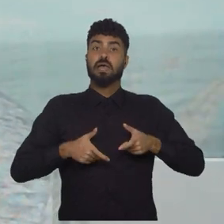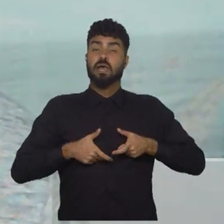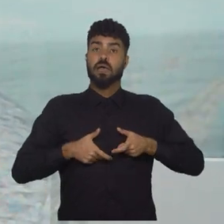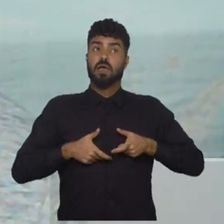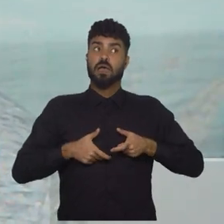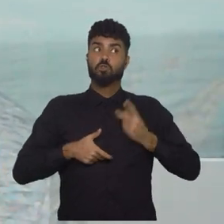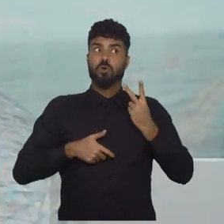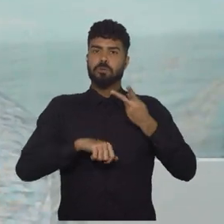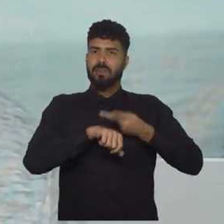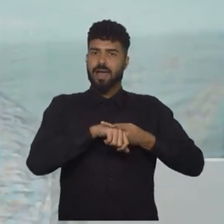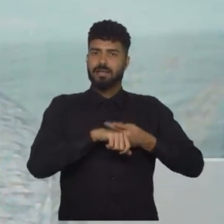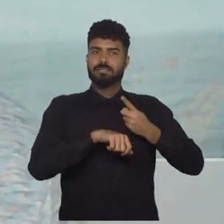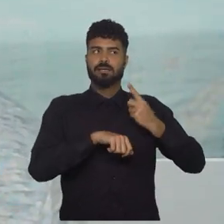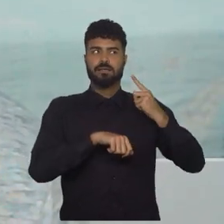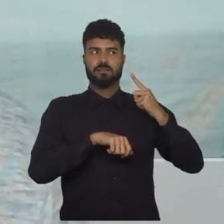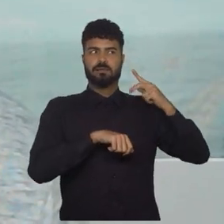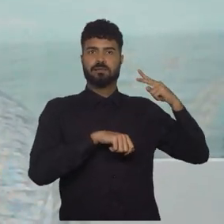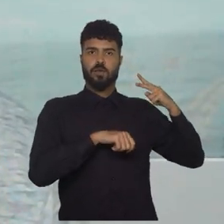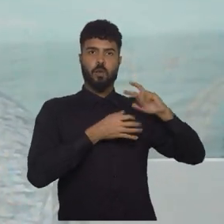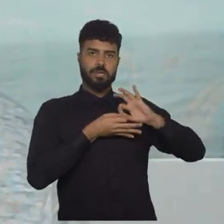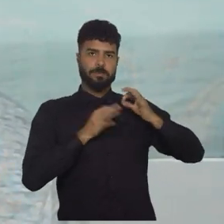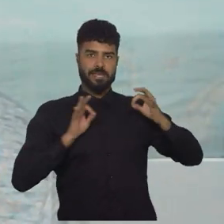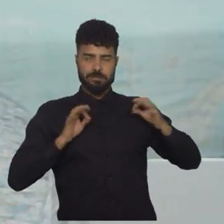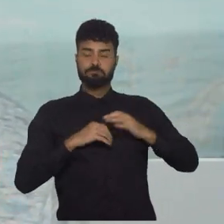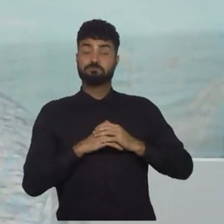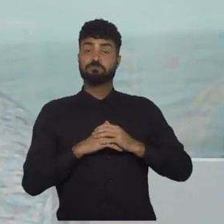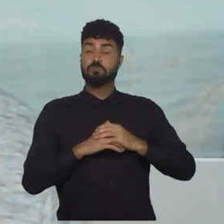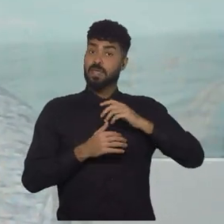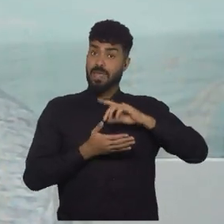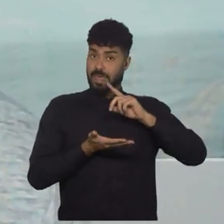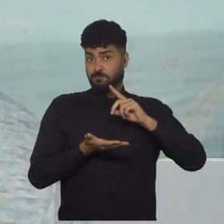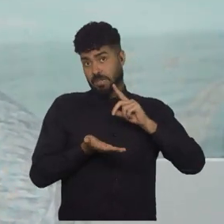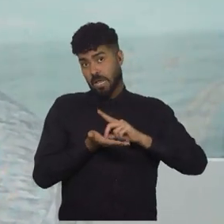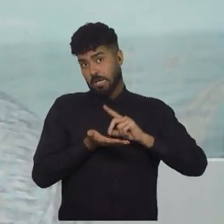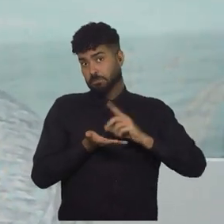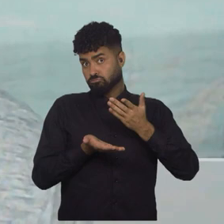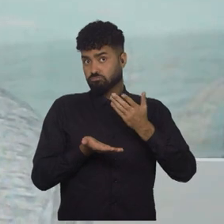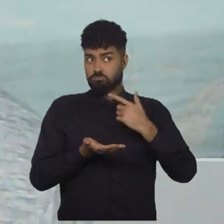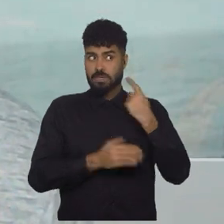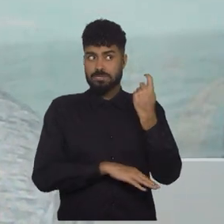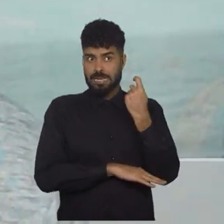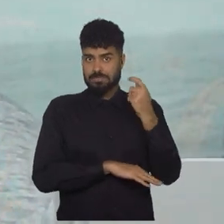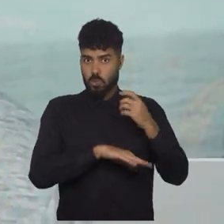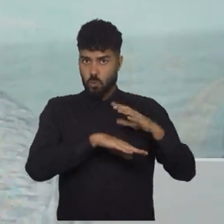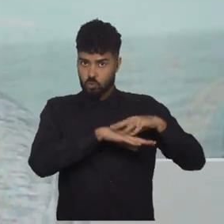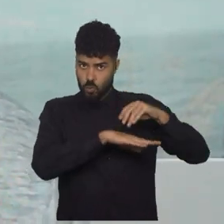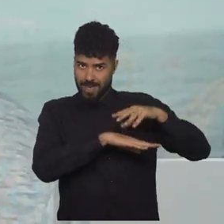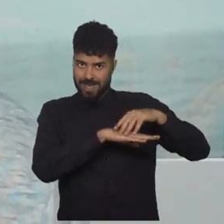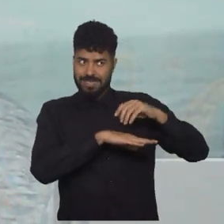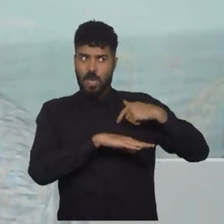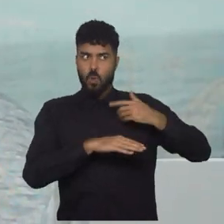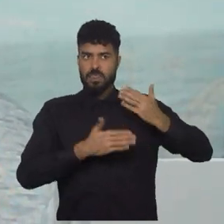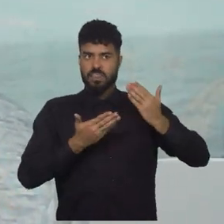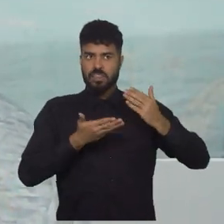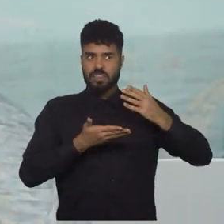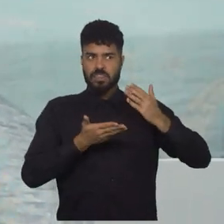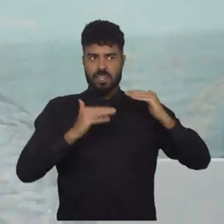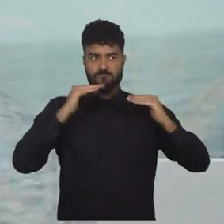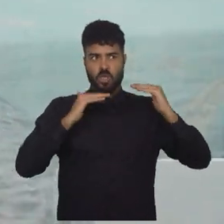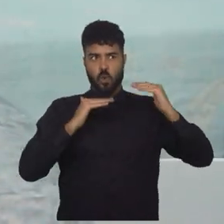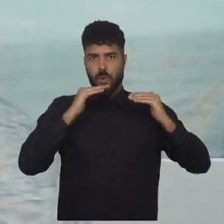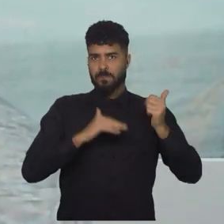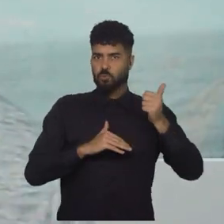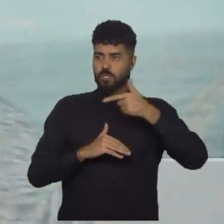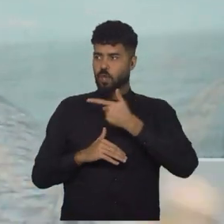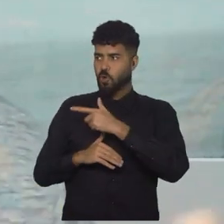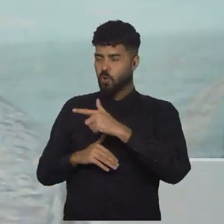2 pratas, né, nas últimas 2 Olimpíadas. Então, é uma seleção que realmente, né, está num patamar acima das demais. Eu acho que aí, se a gente